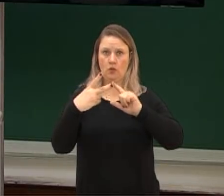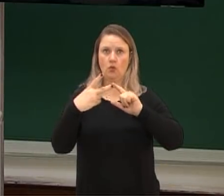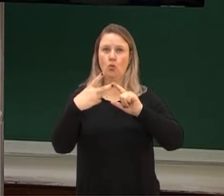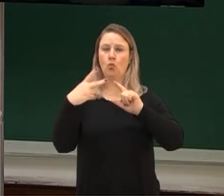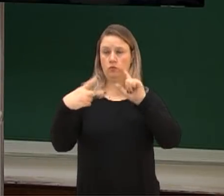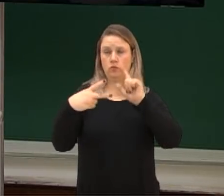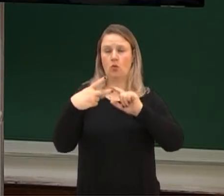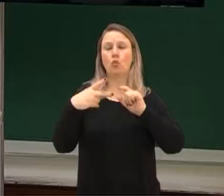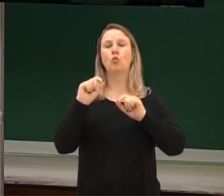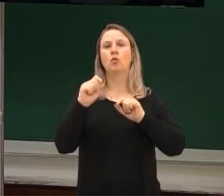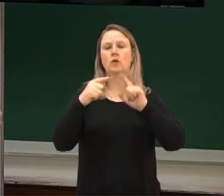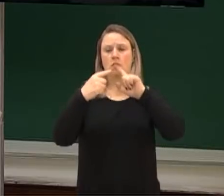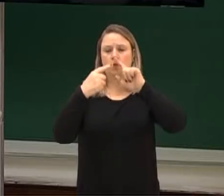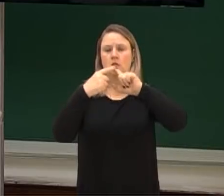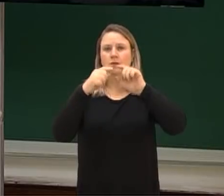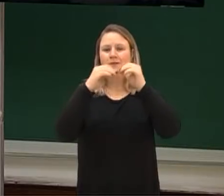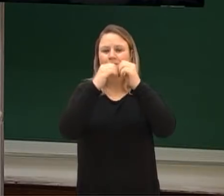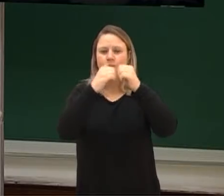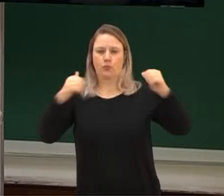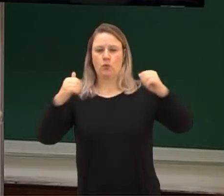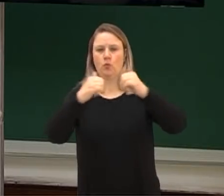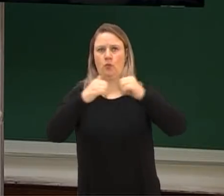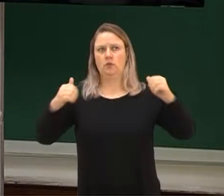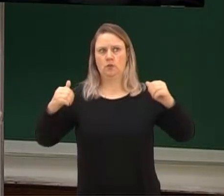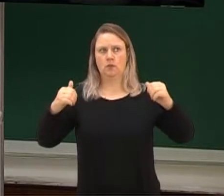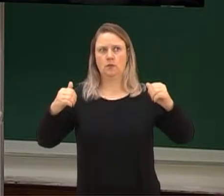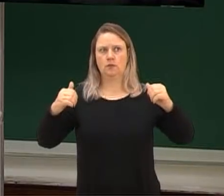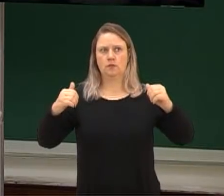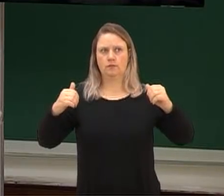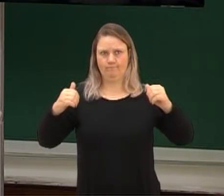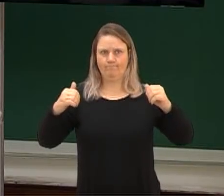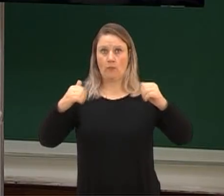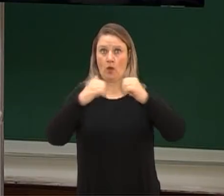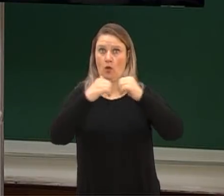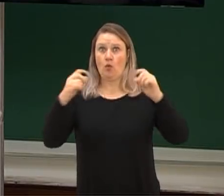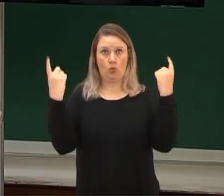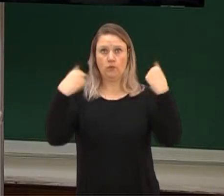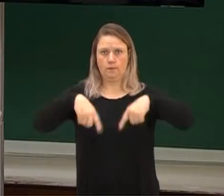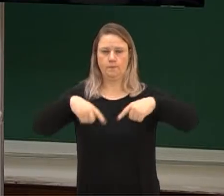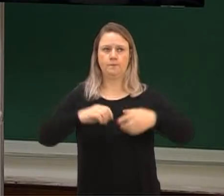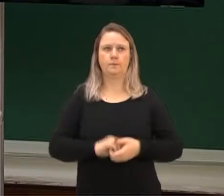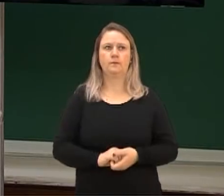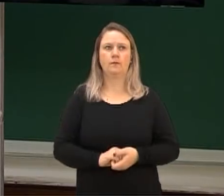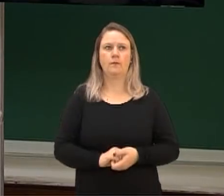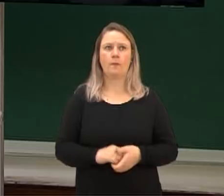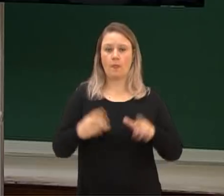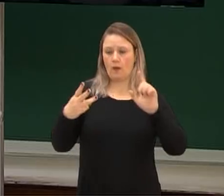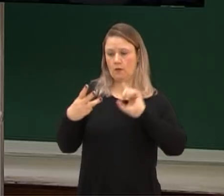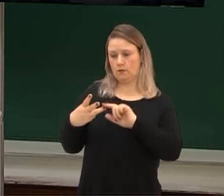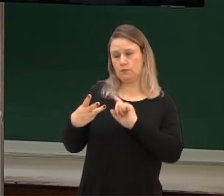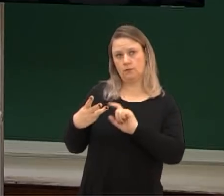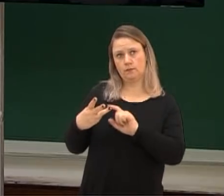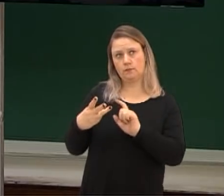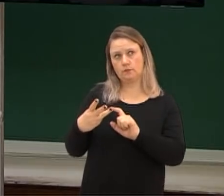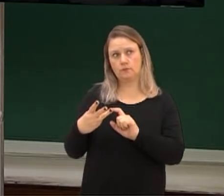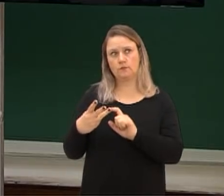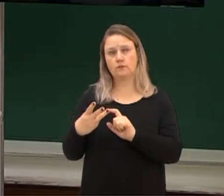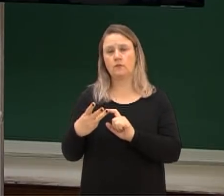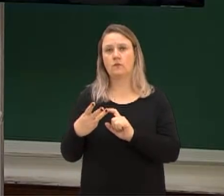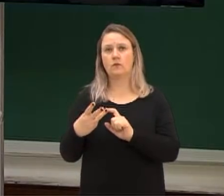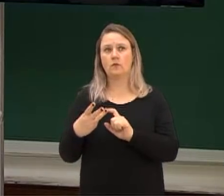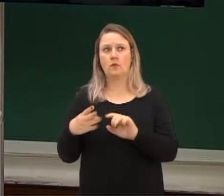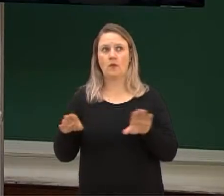vão em sentidos contrários, tá? Uma vem para a esquerda, outra vem para a direita. E o movimento transformante é quando elas